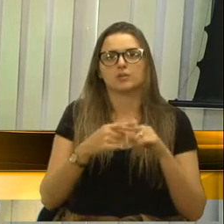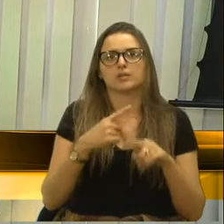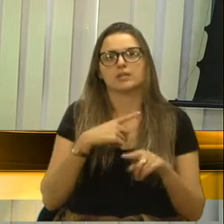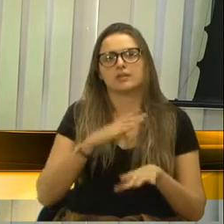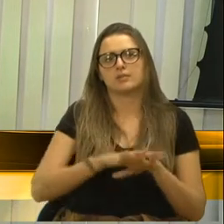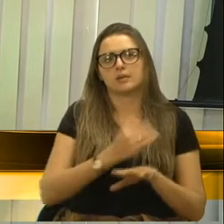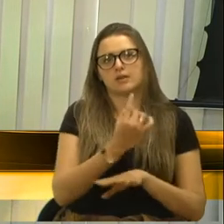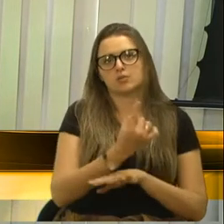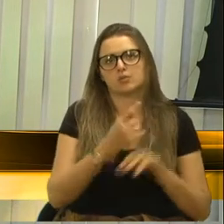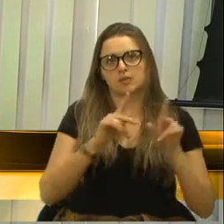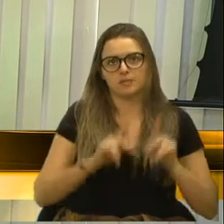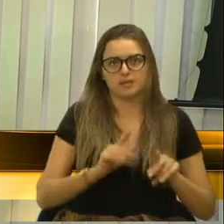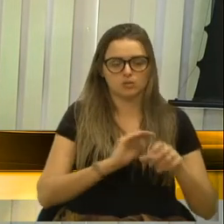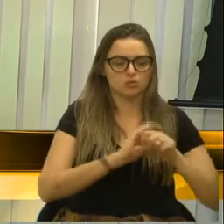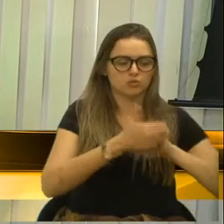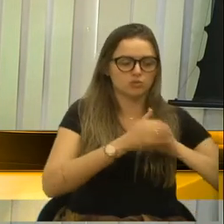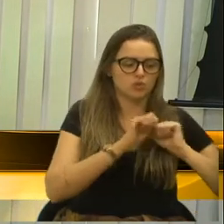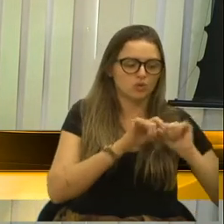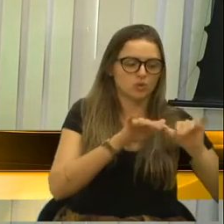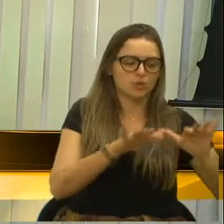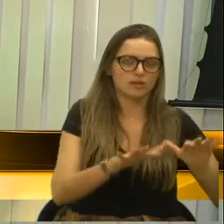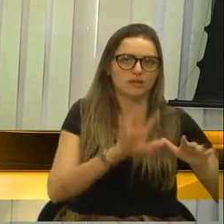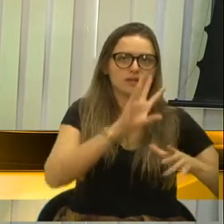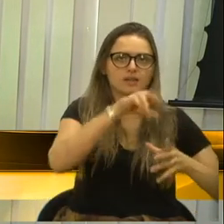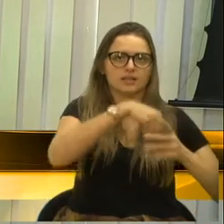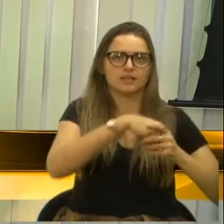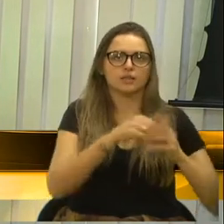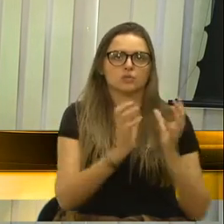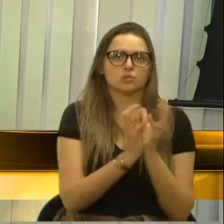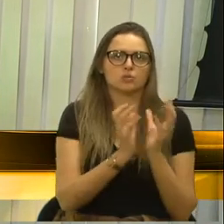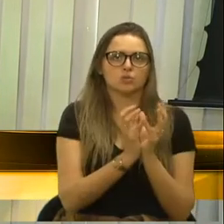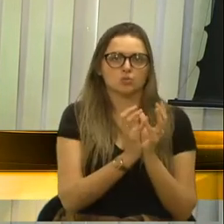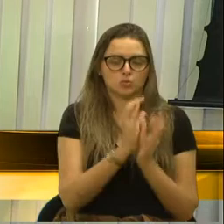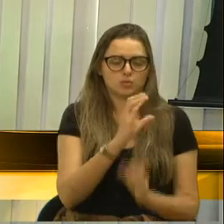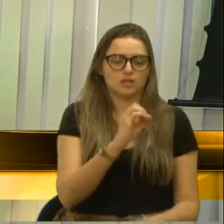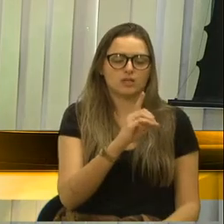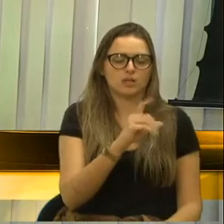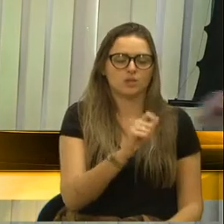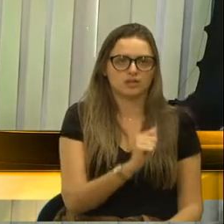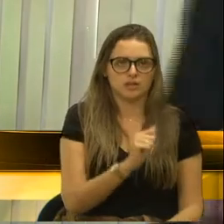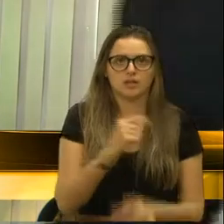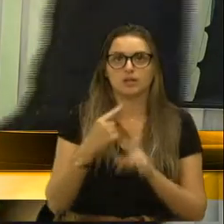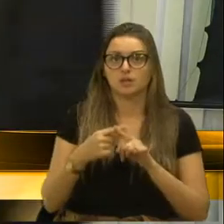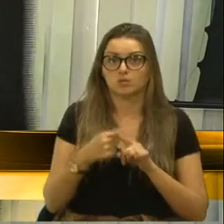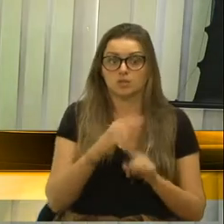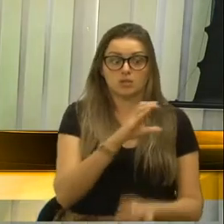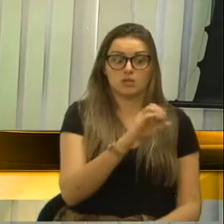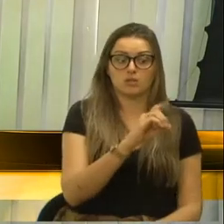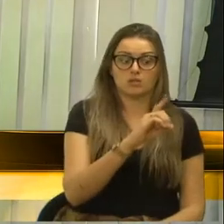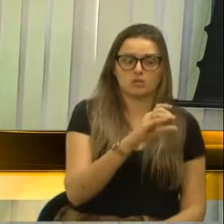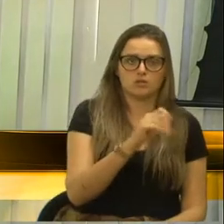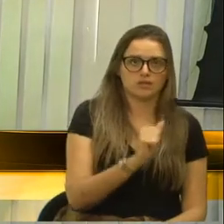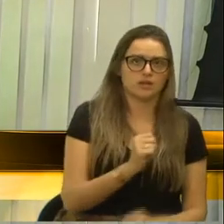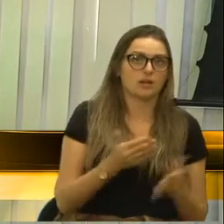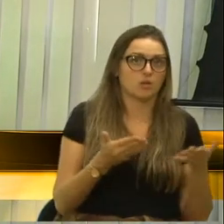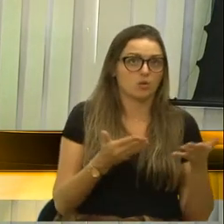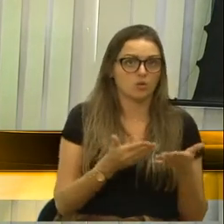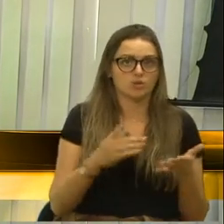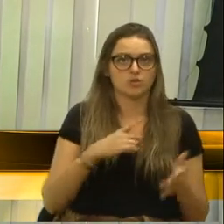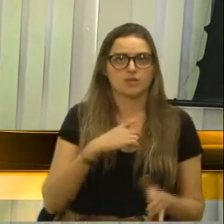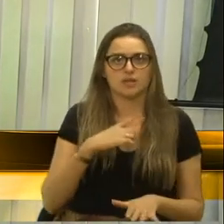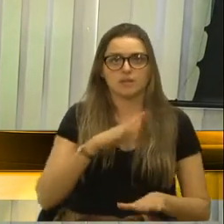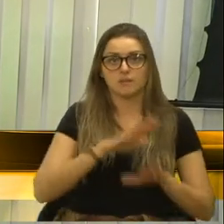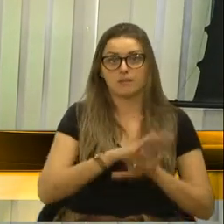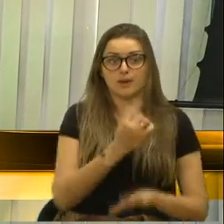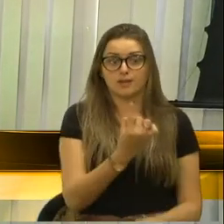caso ontem de coronavírus no grupo da Capina. E isso nos preocupa, porque a Codeca são hoje mais